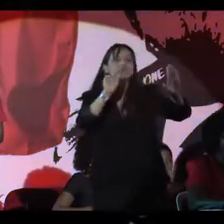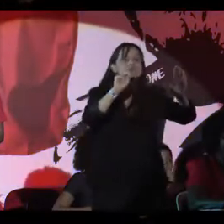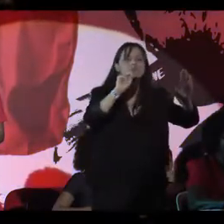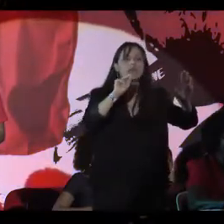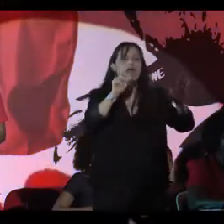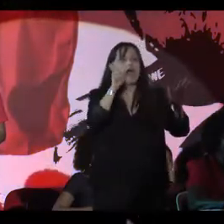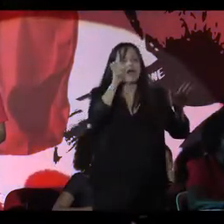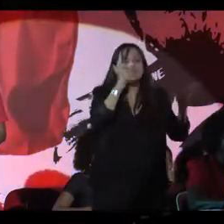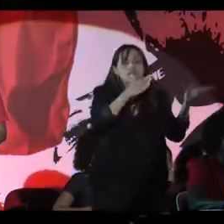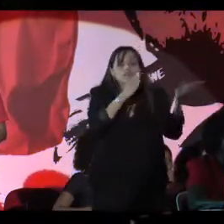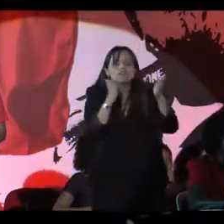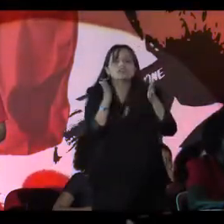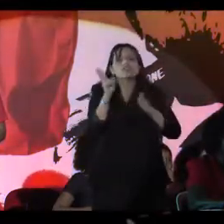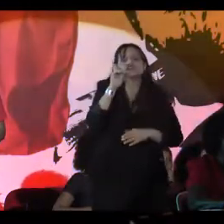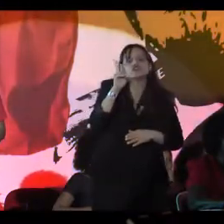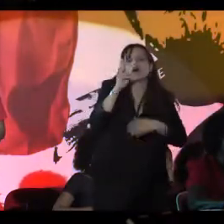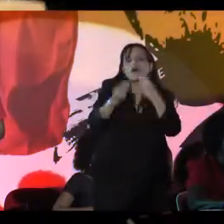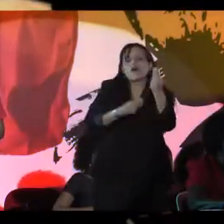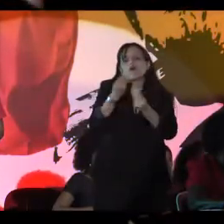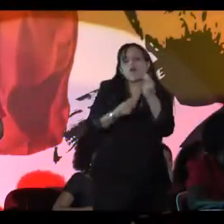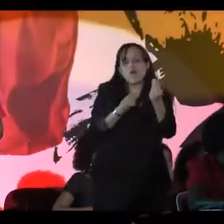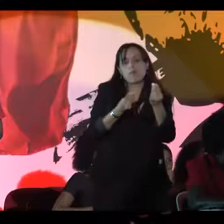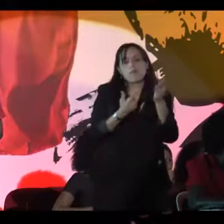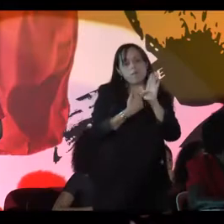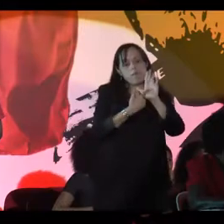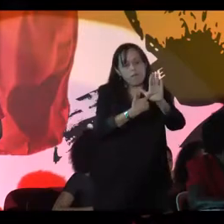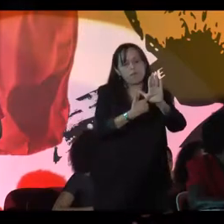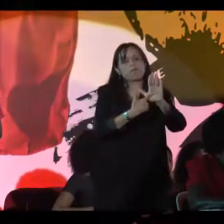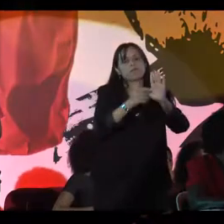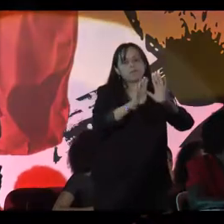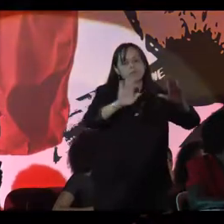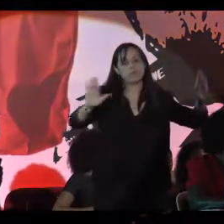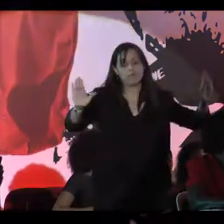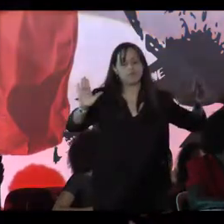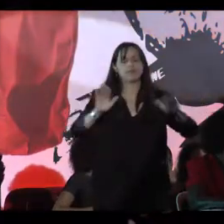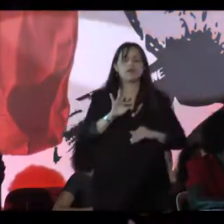observar e assistir, ver um pouquinho da nossa exposição da Fundação Perseu Abramo.